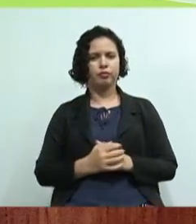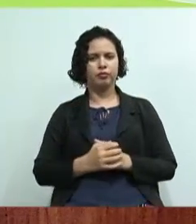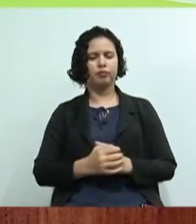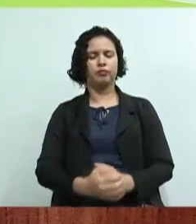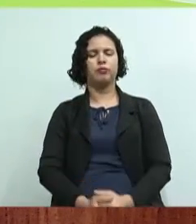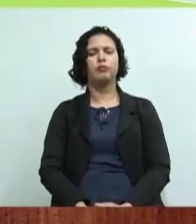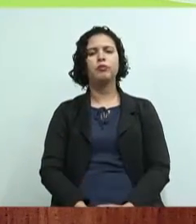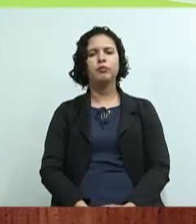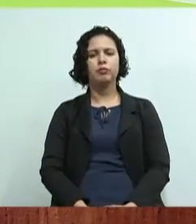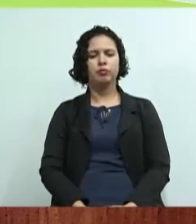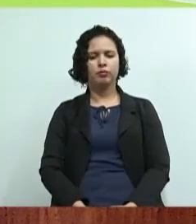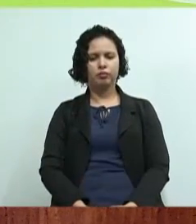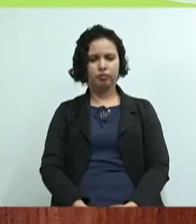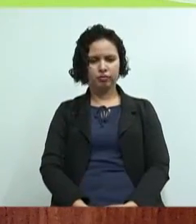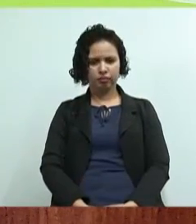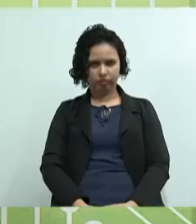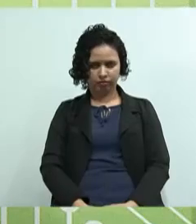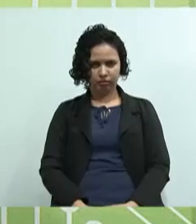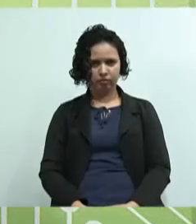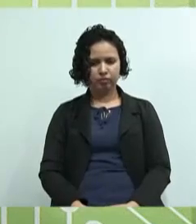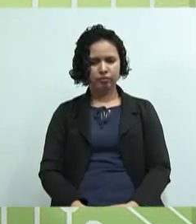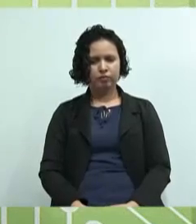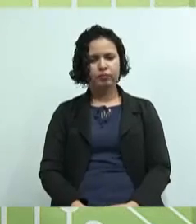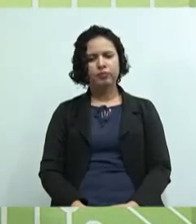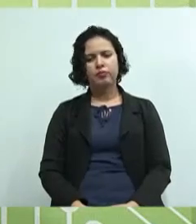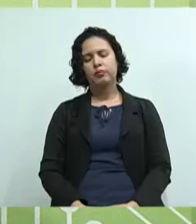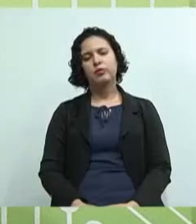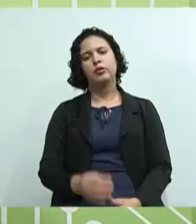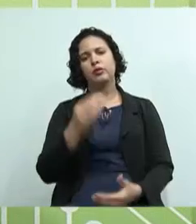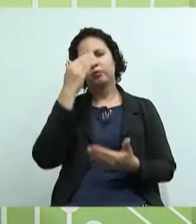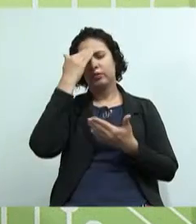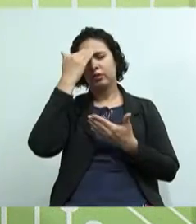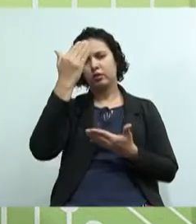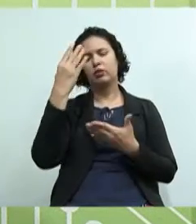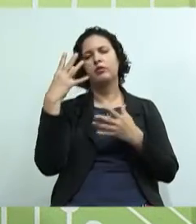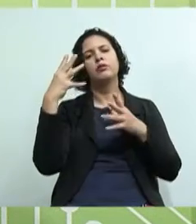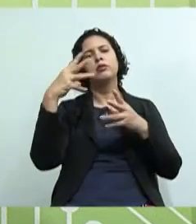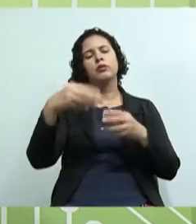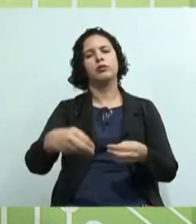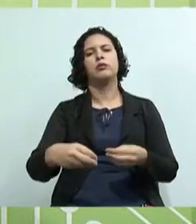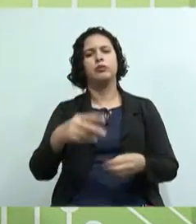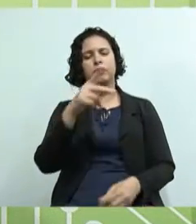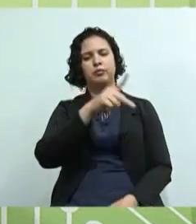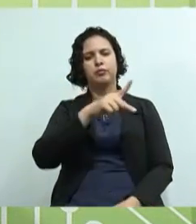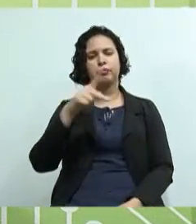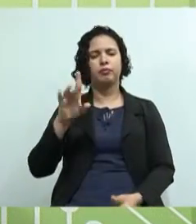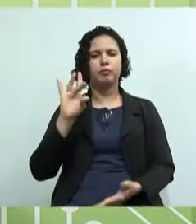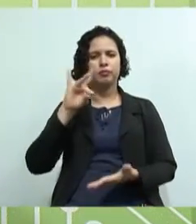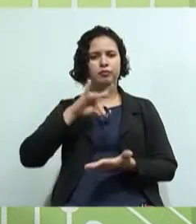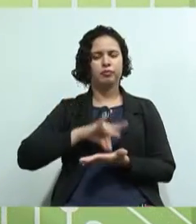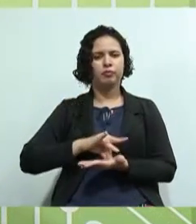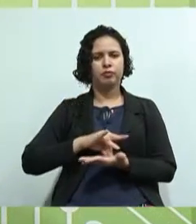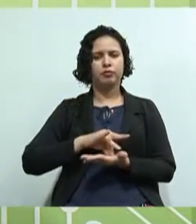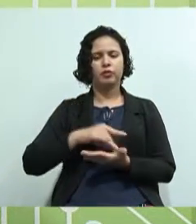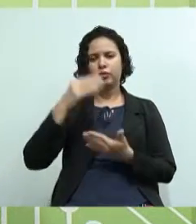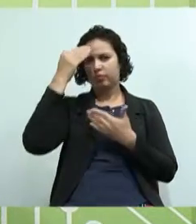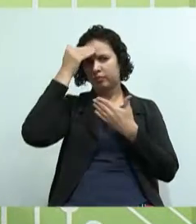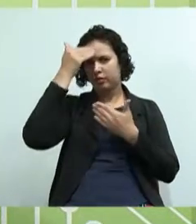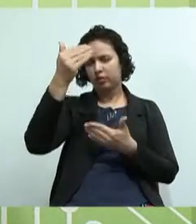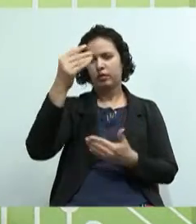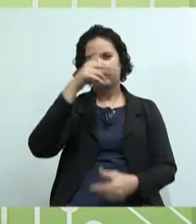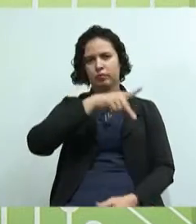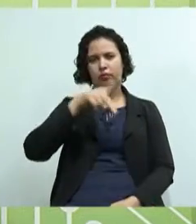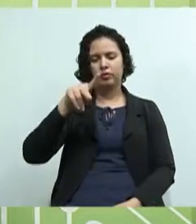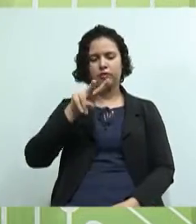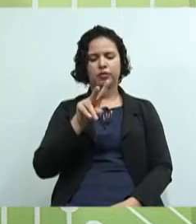Muito bem, professor. Muito obrigado. Então, a todos os professores presenciais que participaram, muito obrigado, professor Valder, que estava